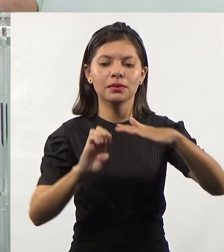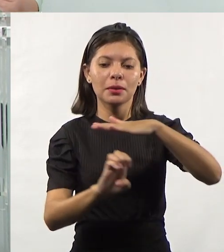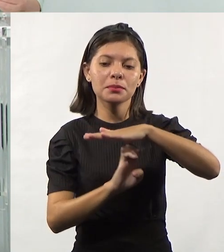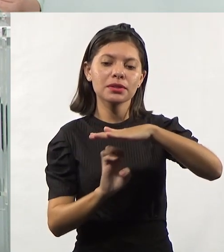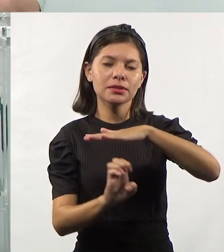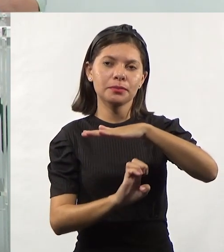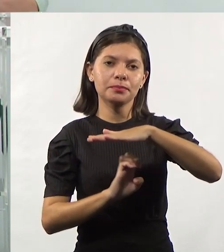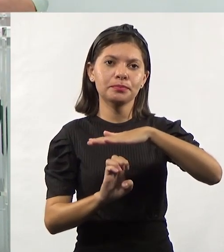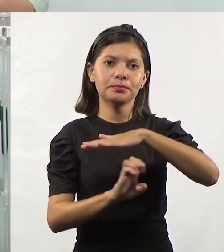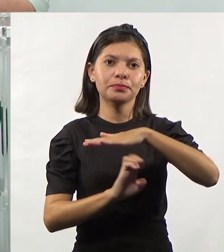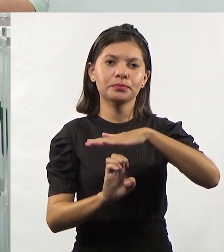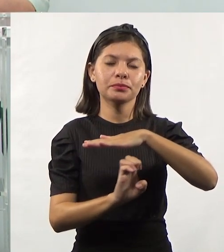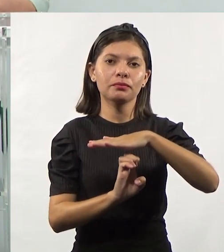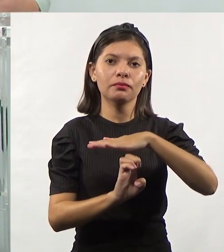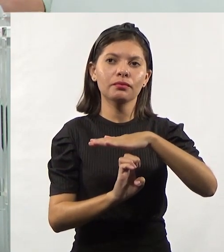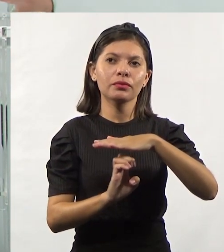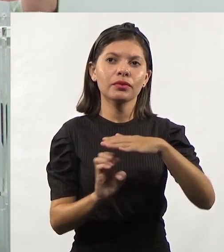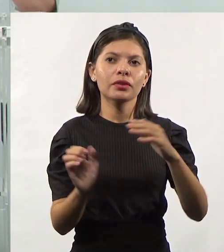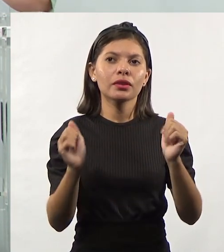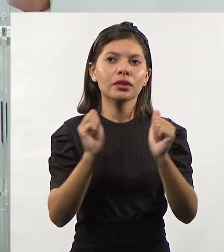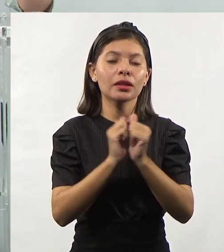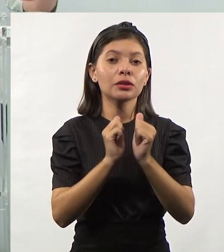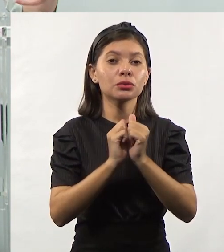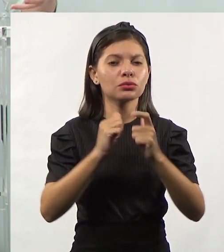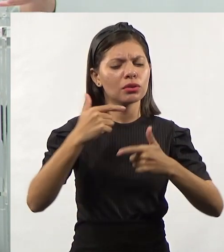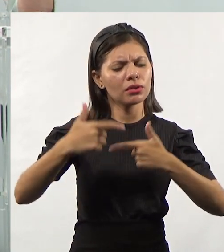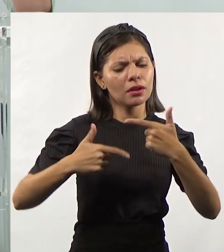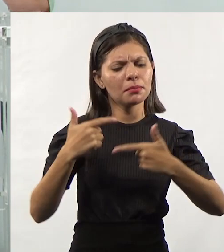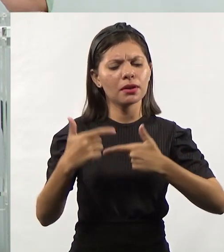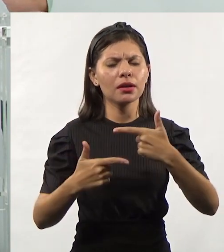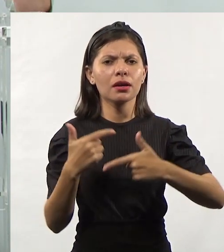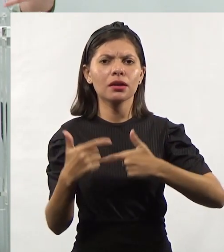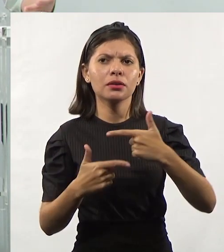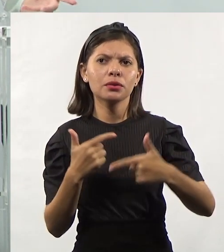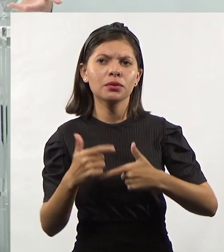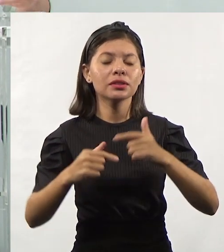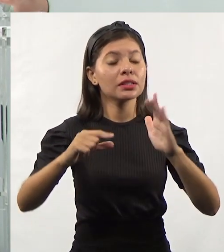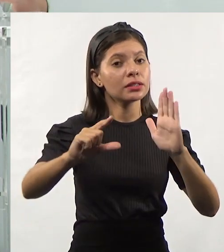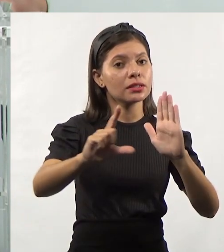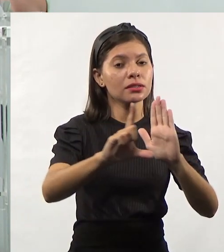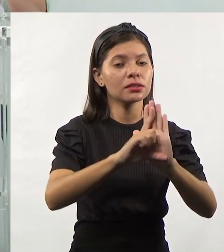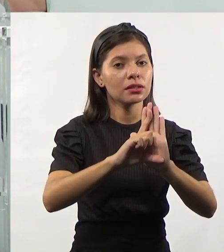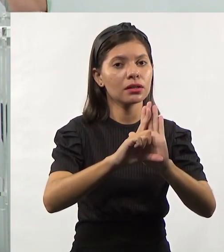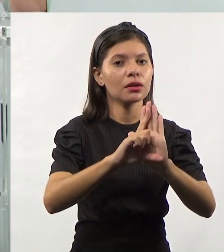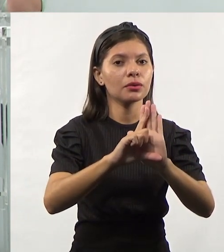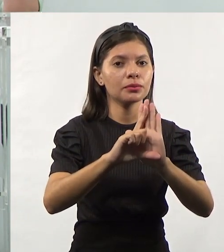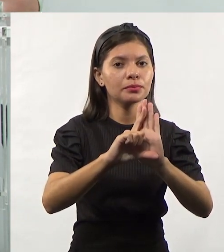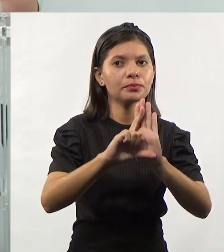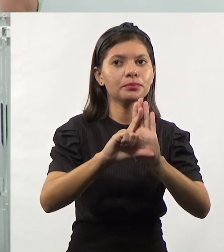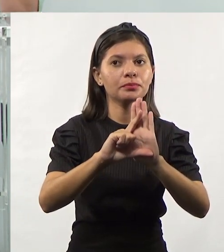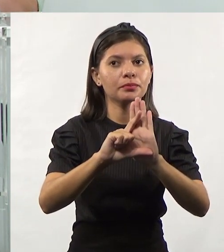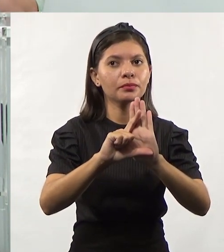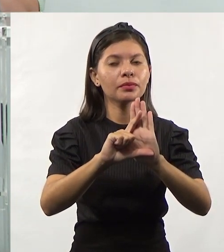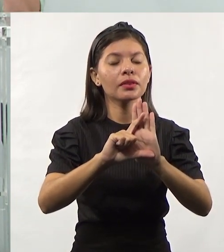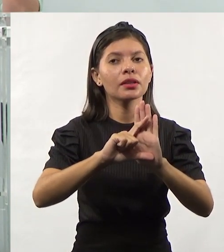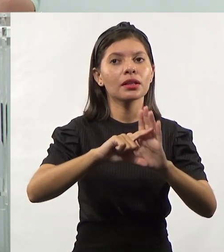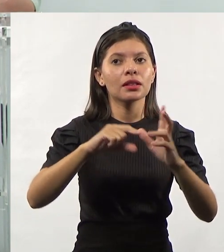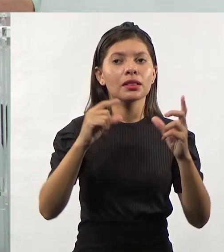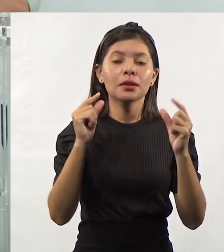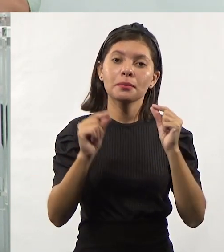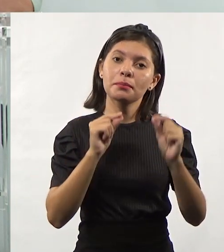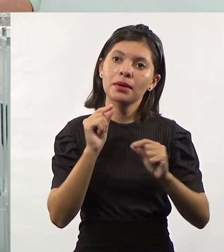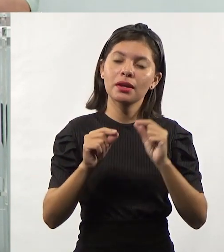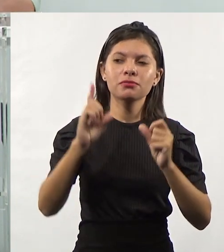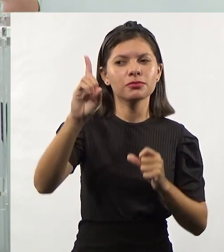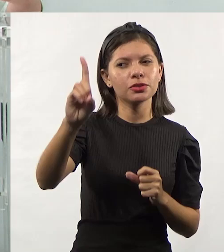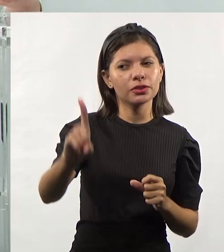muito ligada à questão mais trabalhista, de legislação, né? Mas são direitos e